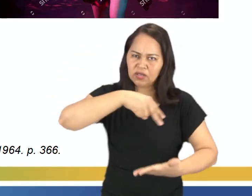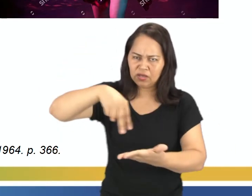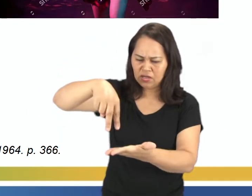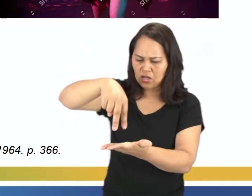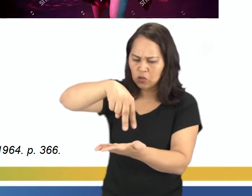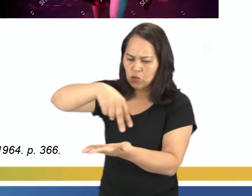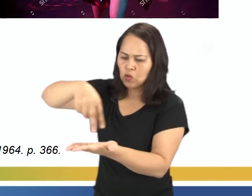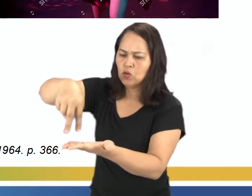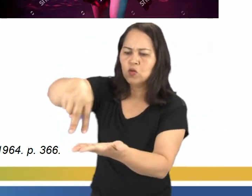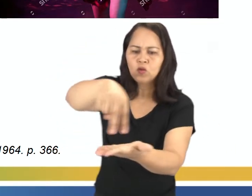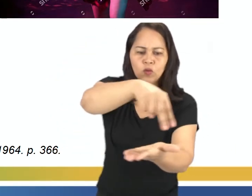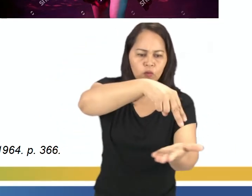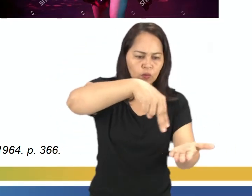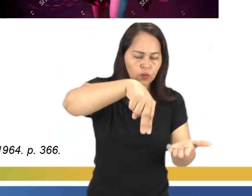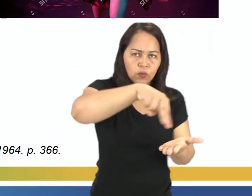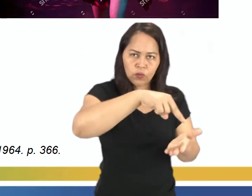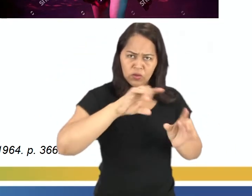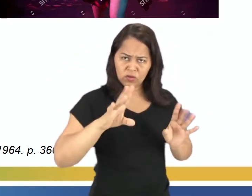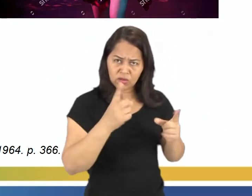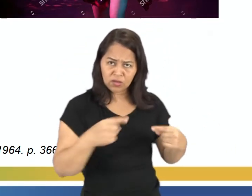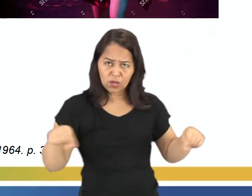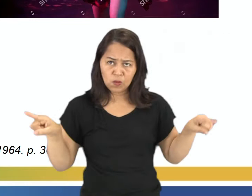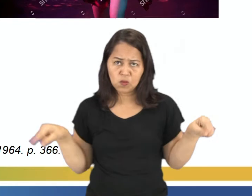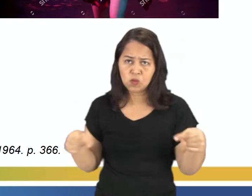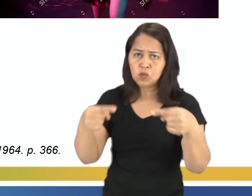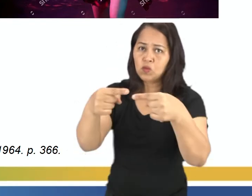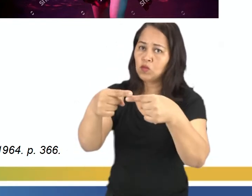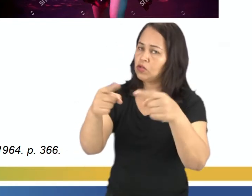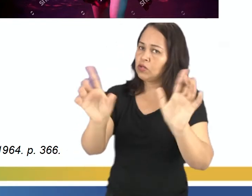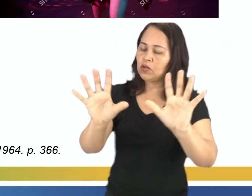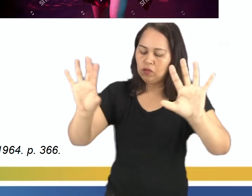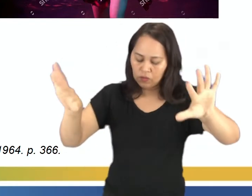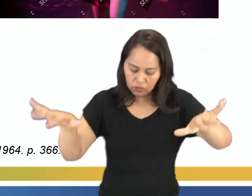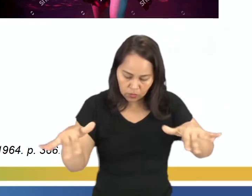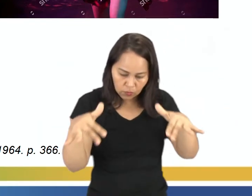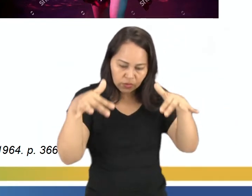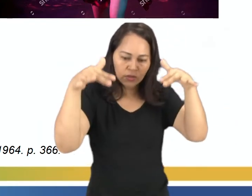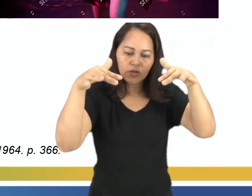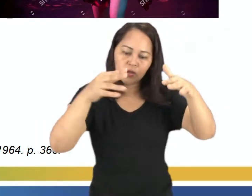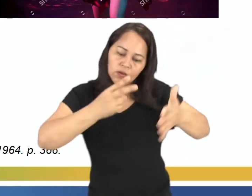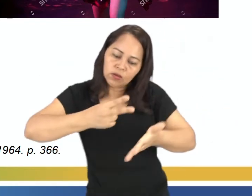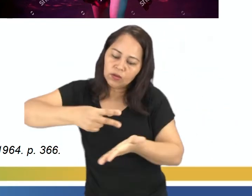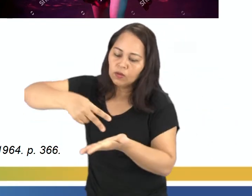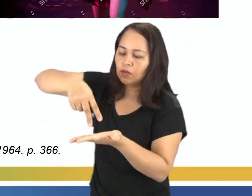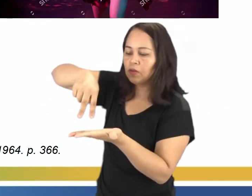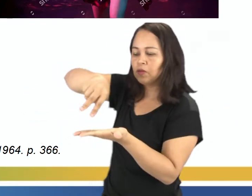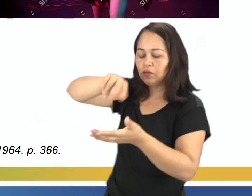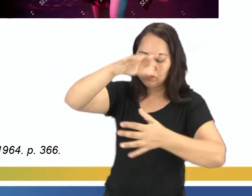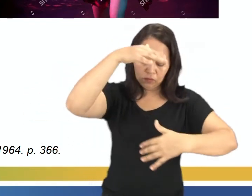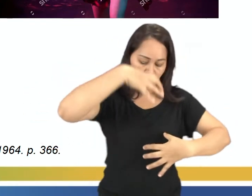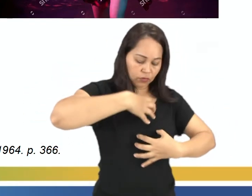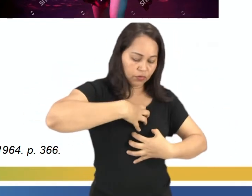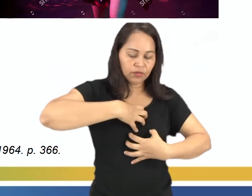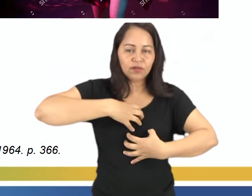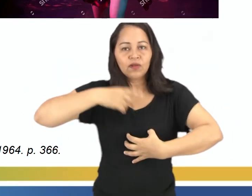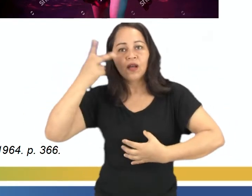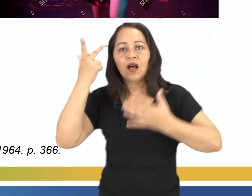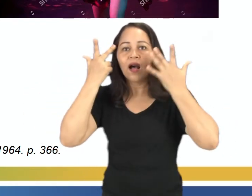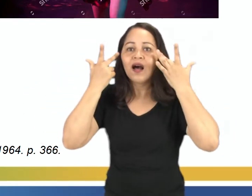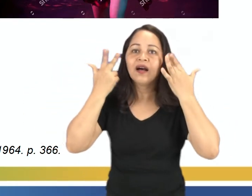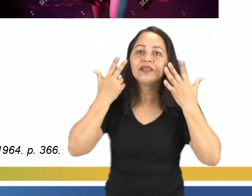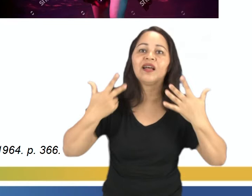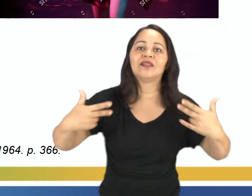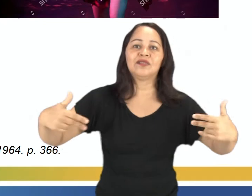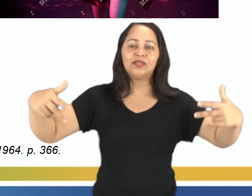movimento súbito gesto musical, é concentração no momento da humana graça natural. No